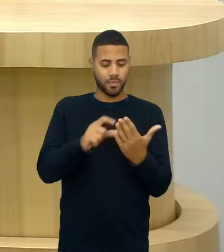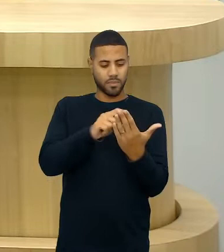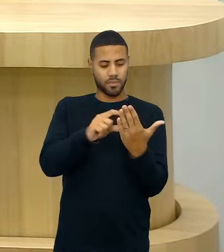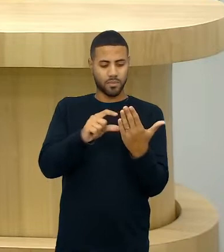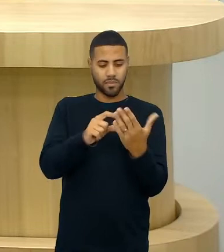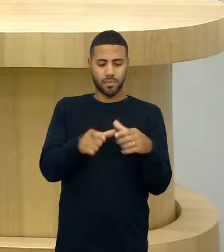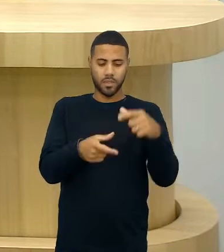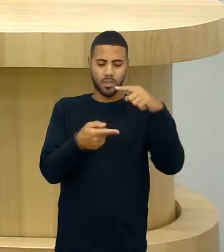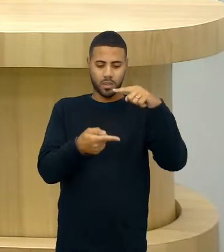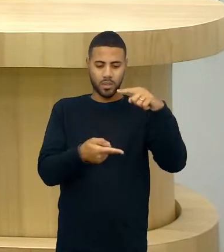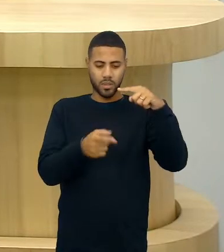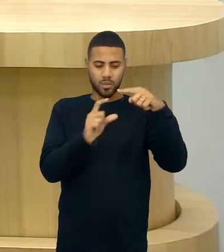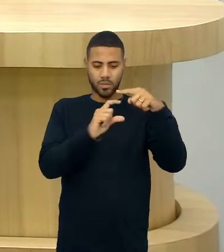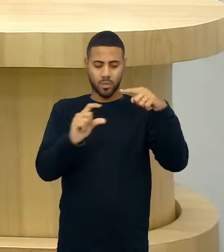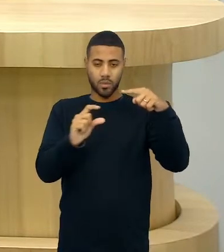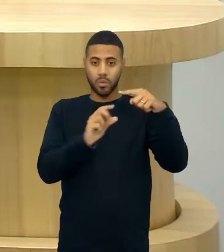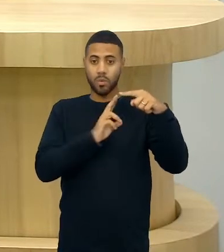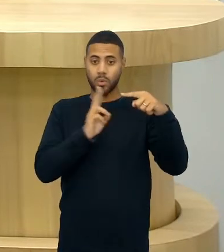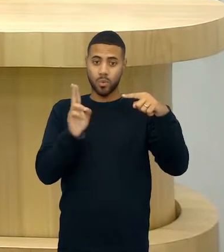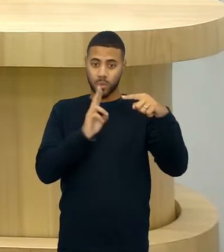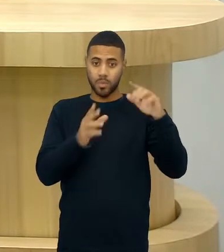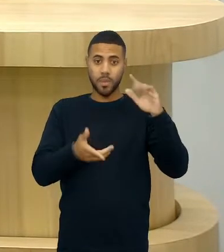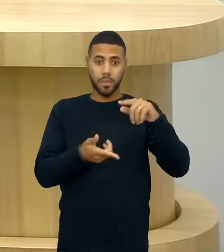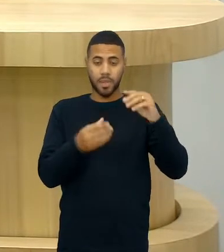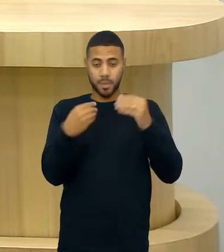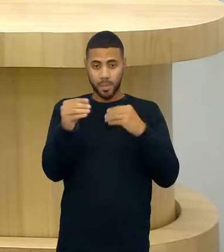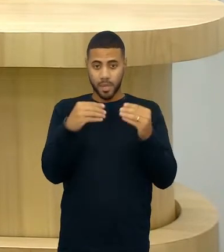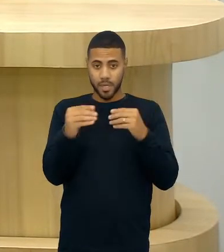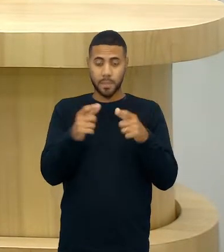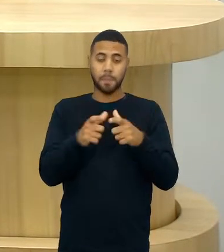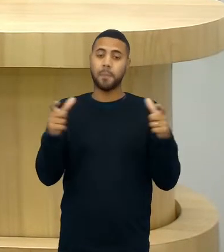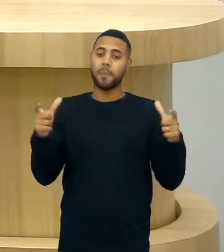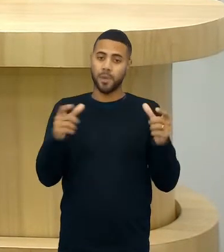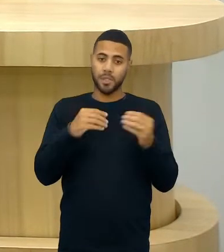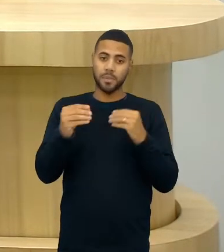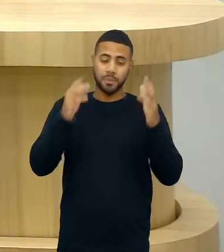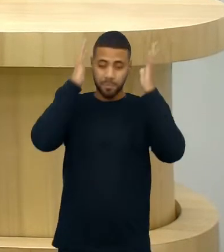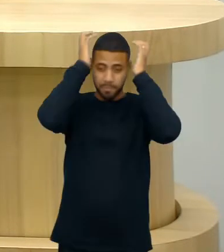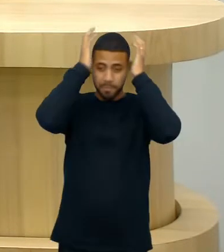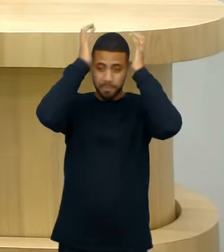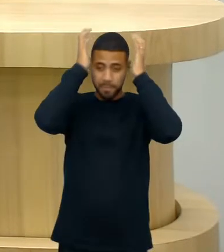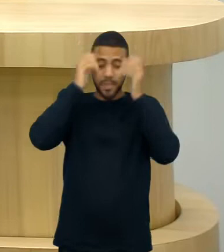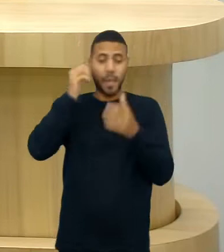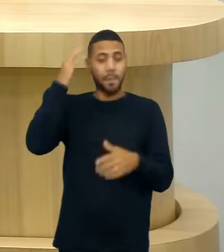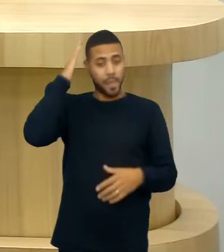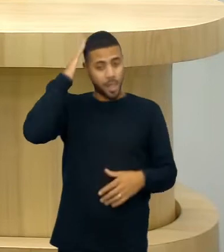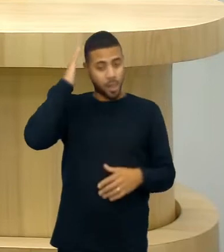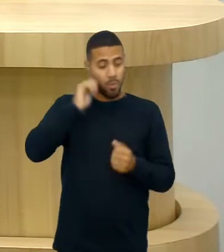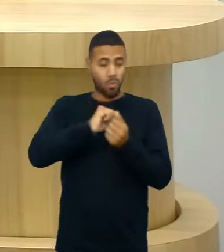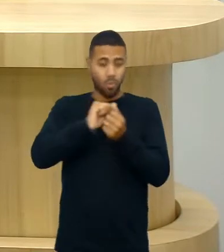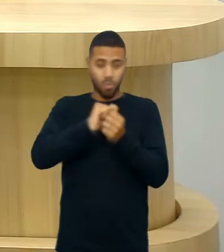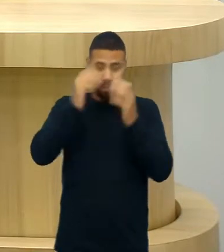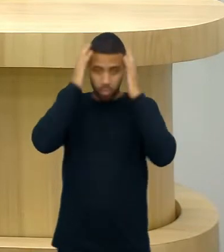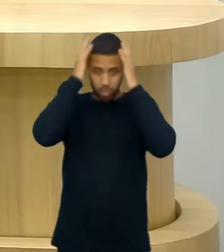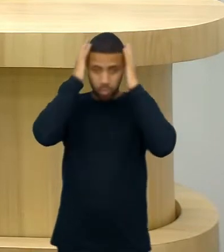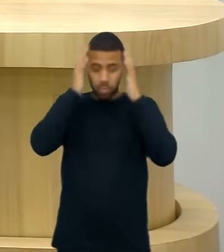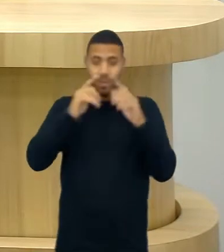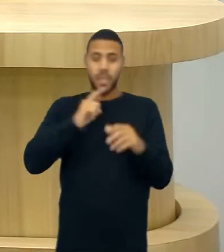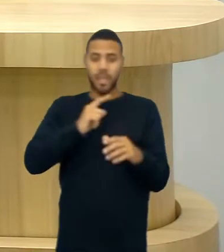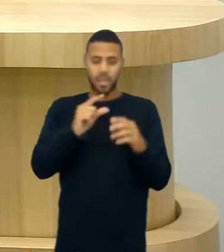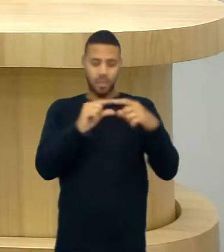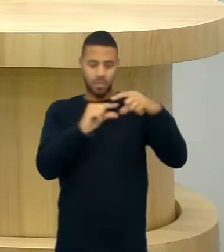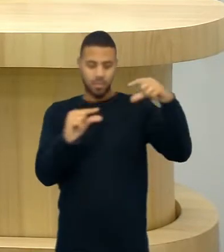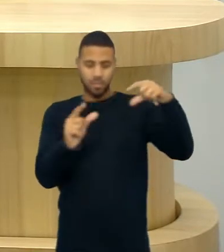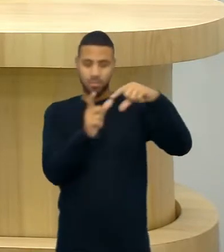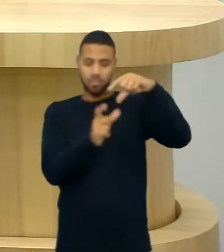shampoo, sempre está lá, se a embalagem for de plástico, que a maioria dos shampoos né? Você pode ver ali, tem vários símbolos